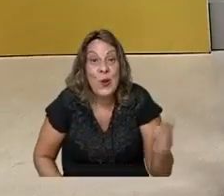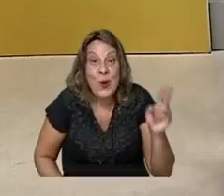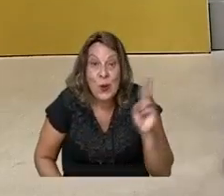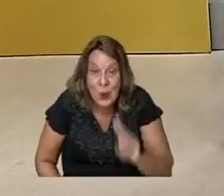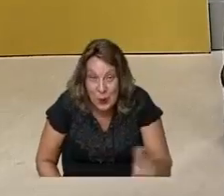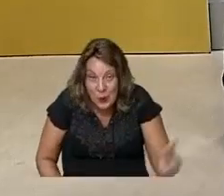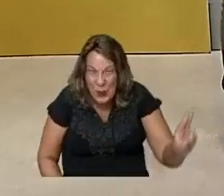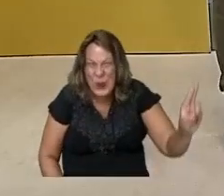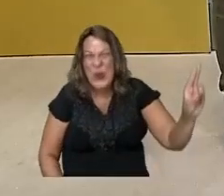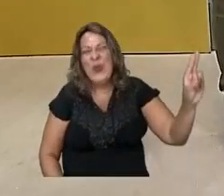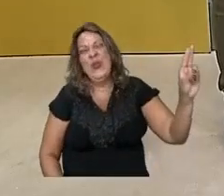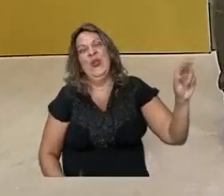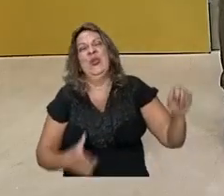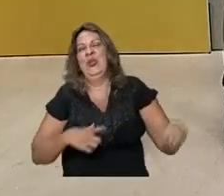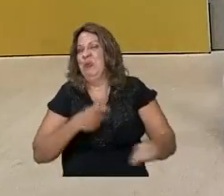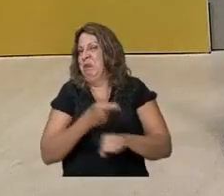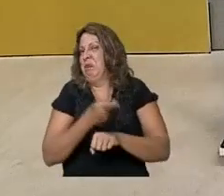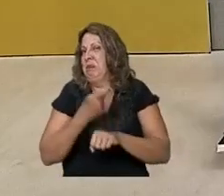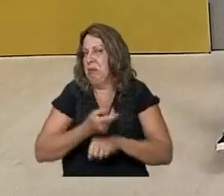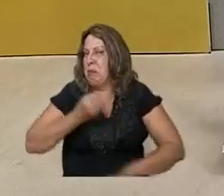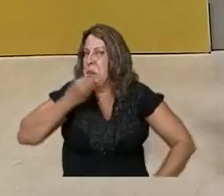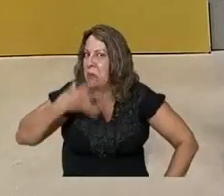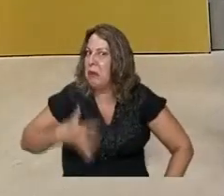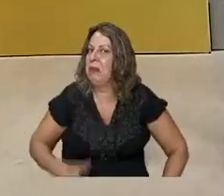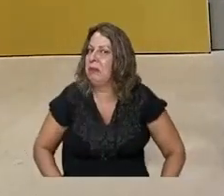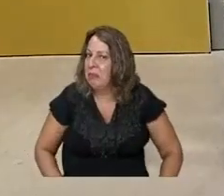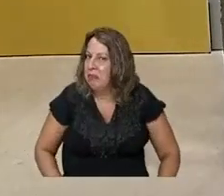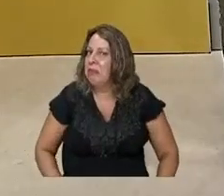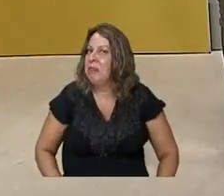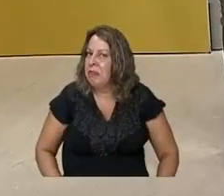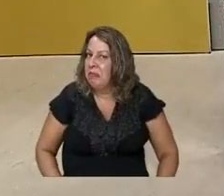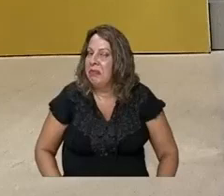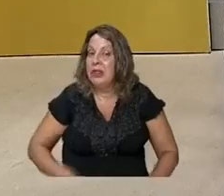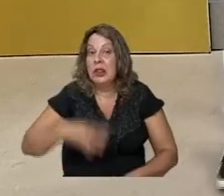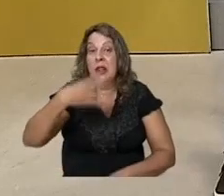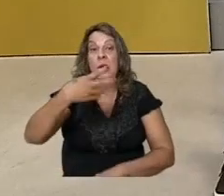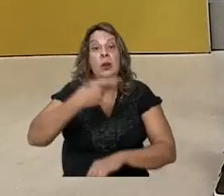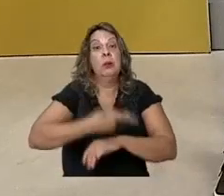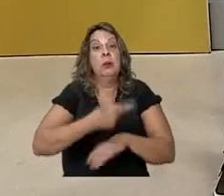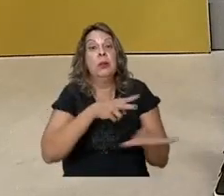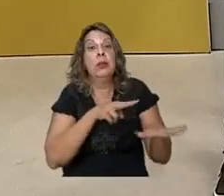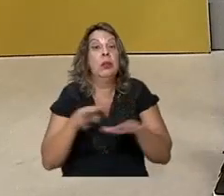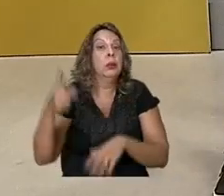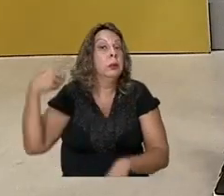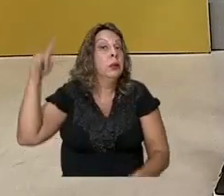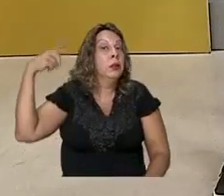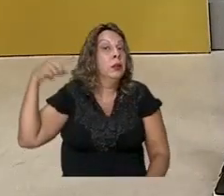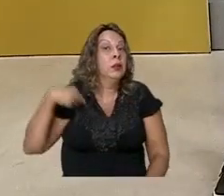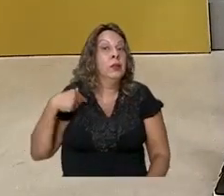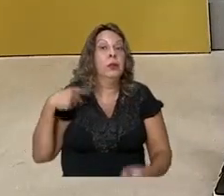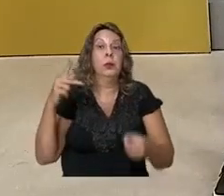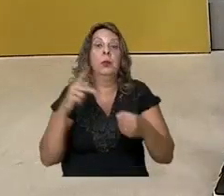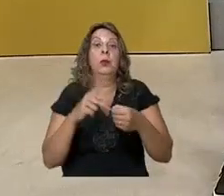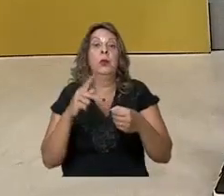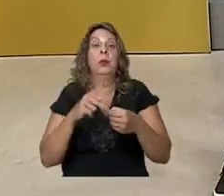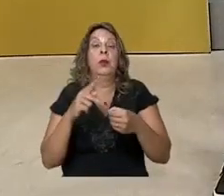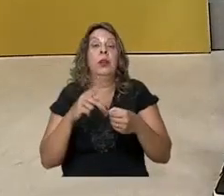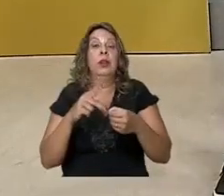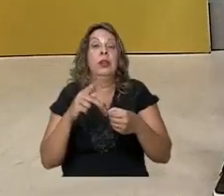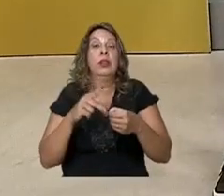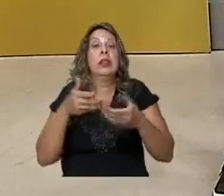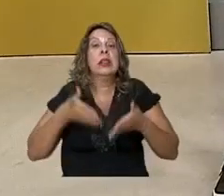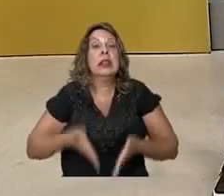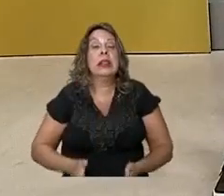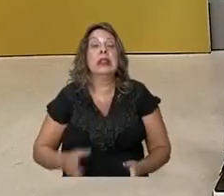Olha só, que prêmio, hein, ó. E o quarto prêmio da semana passada foi lá para o povoado onde o Rogerinho nasceu,